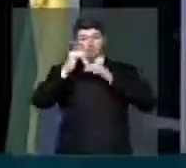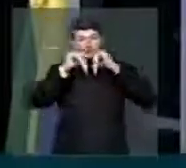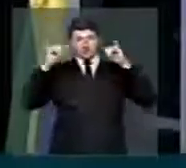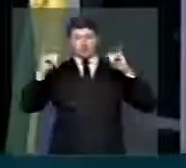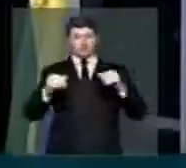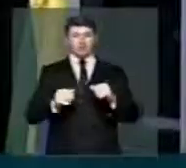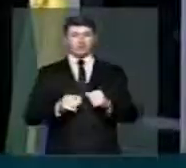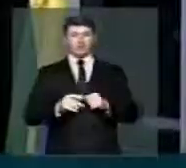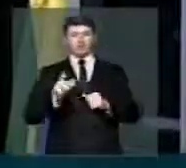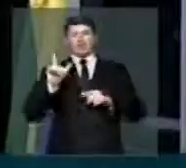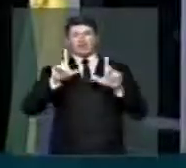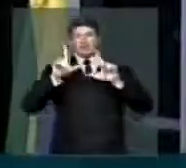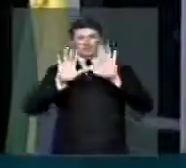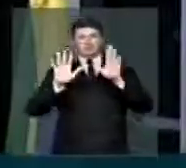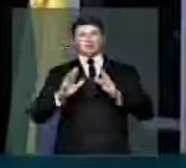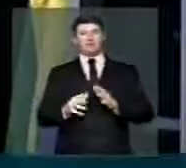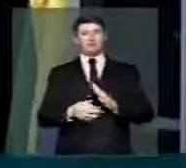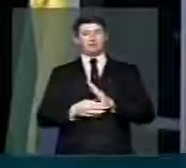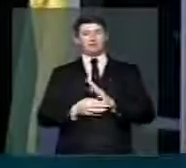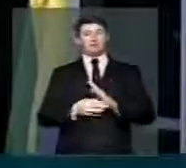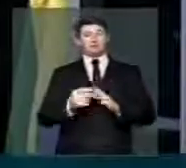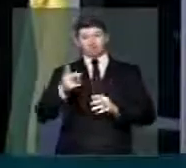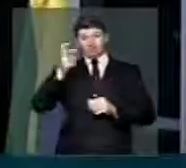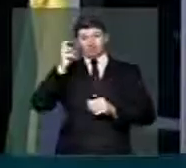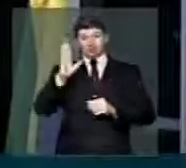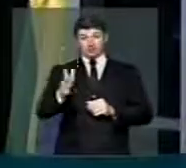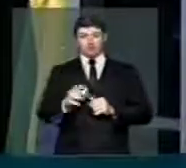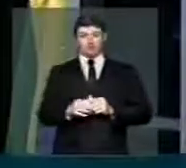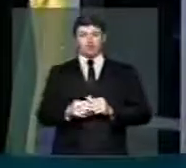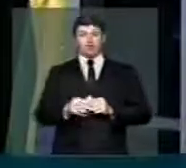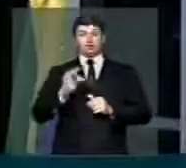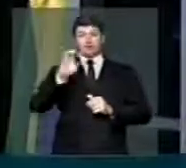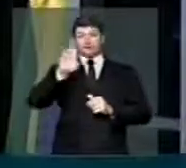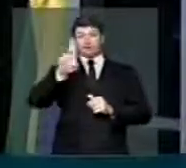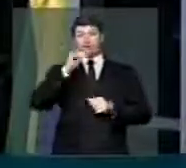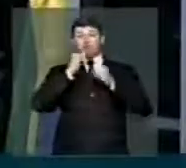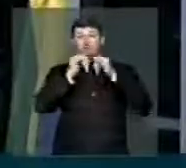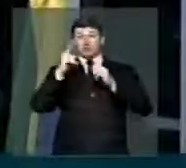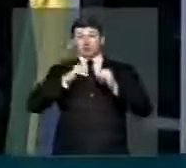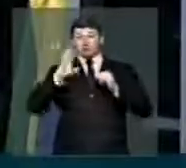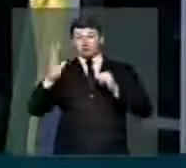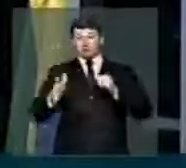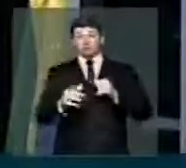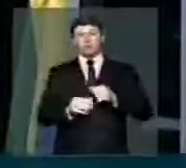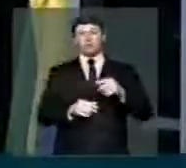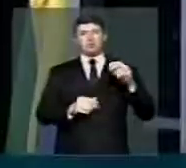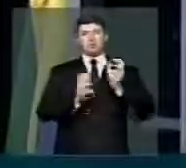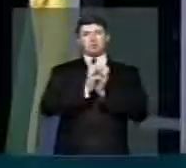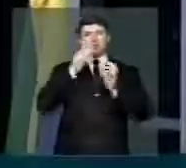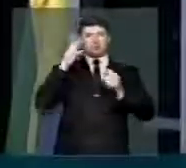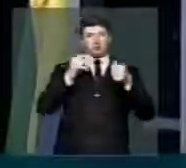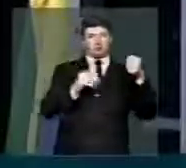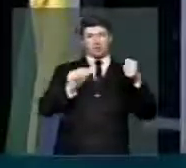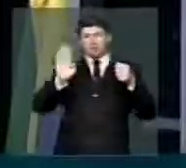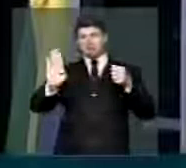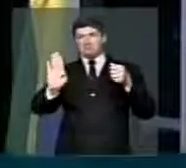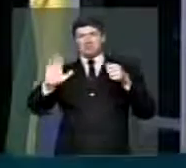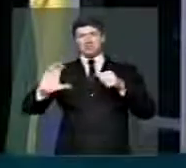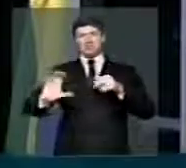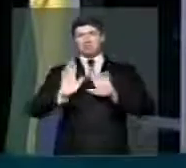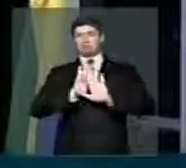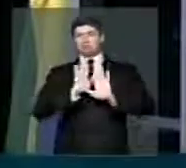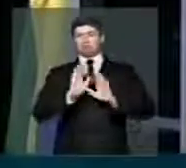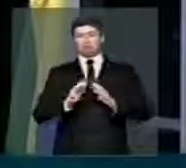em um programa de televisão, pôde observar que aí é dado do TCU, não é dado do partido A, do partido B ou do partido